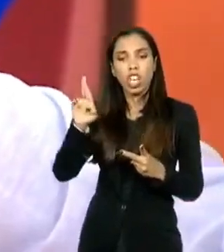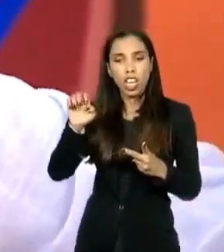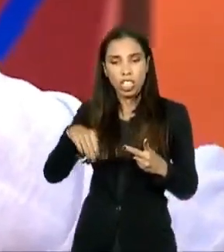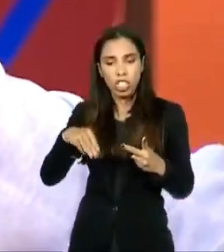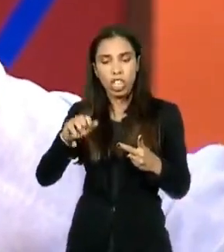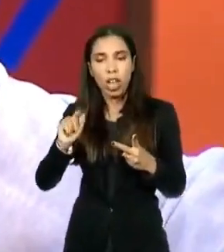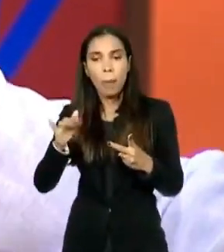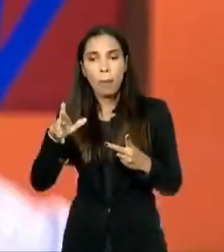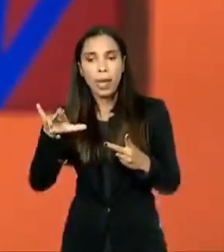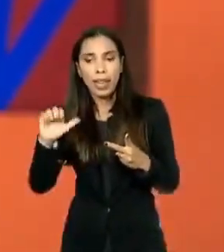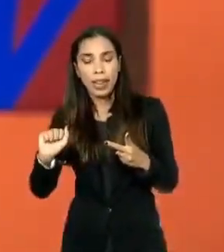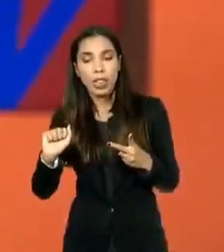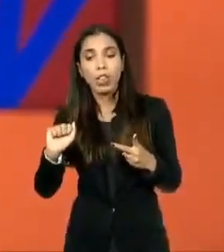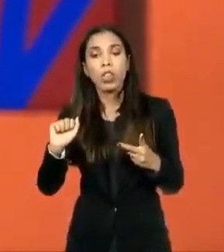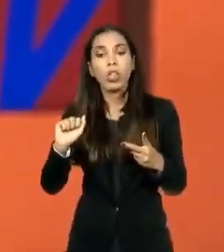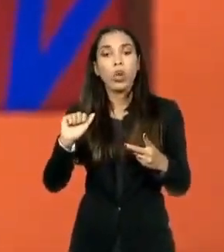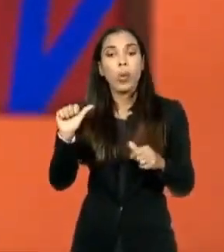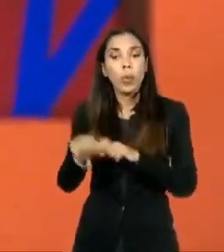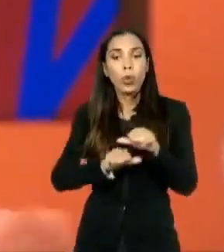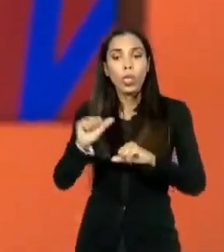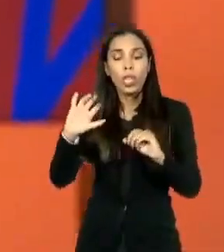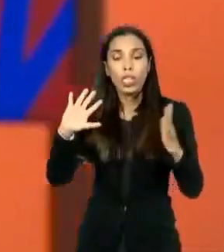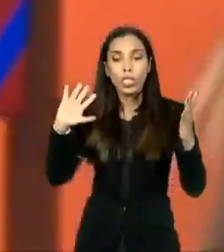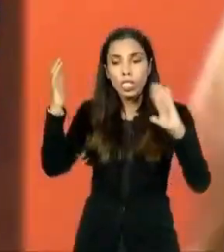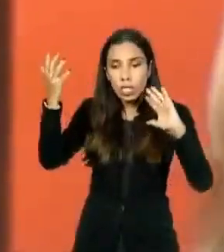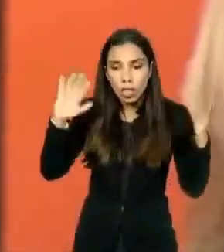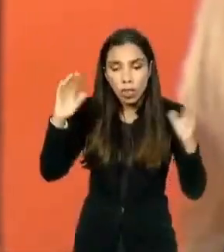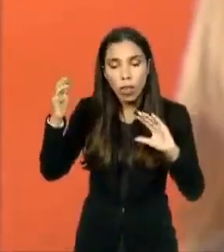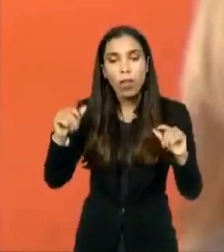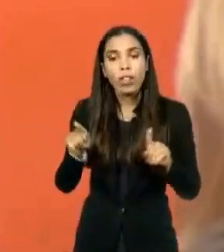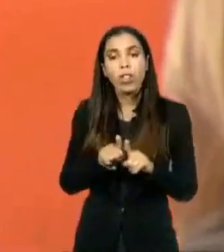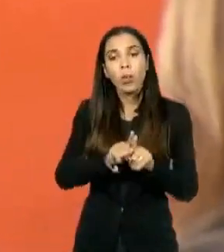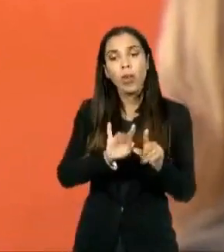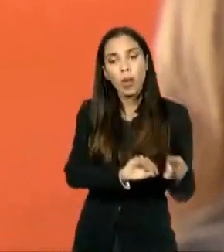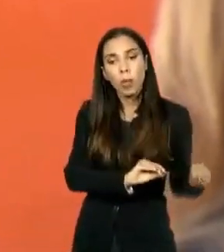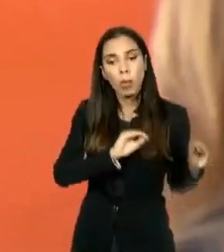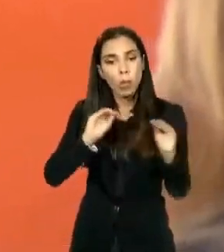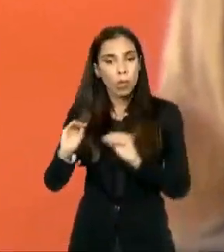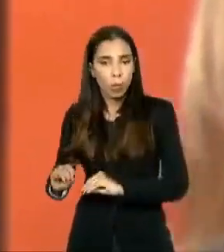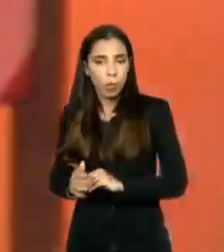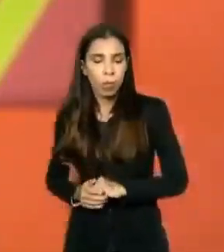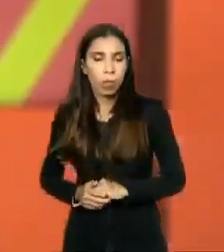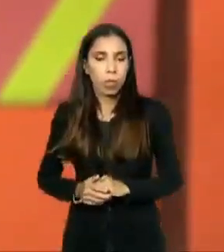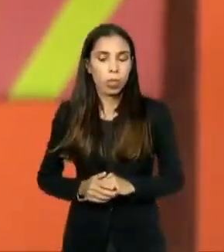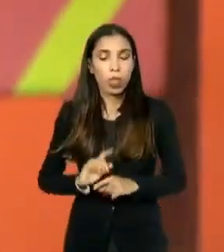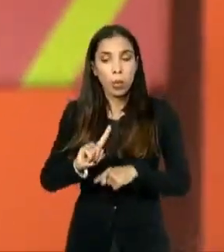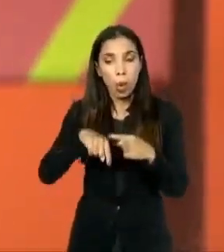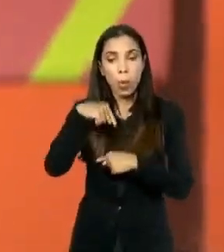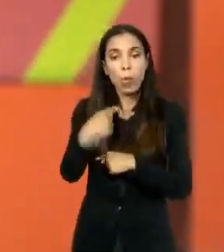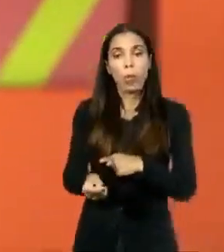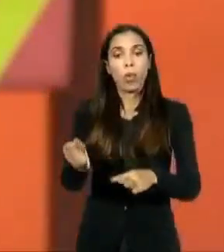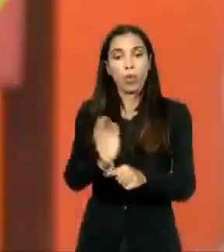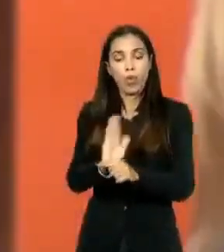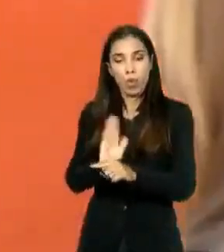mudança climática e que está existindo um outro tipo de remoção hoje em dia, que é o meu próximo filme. Ah.